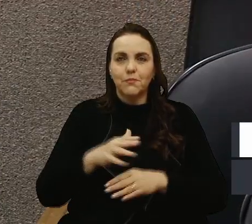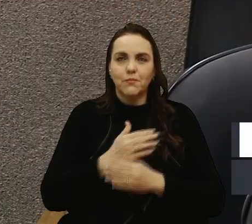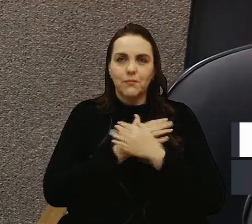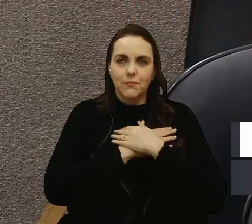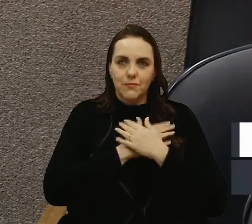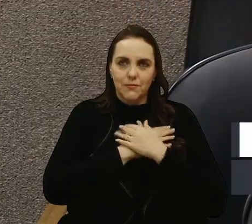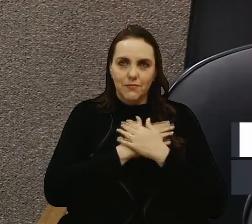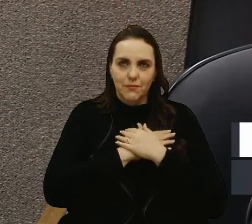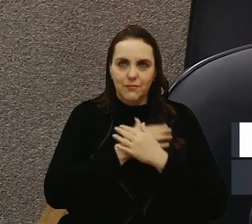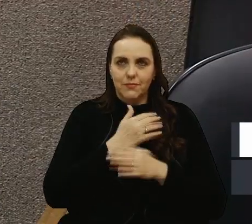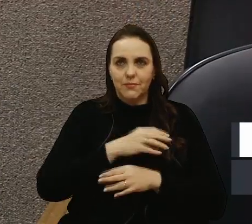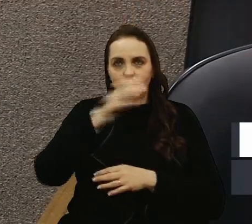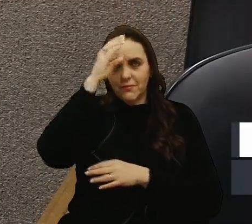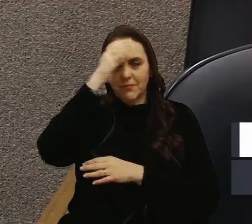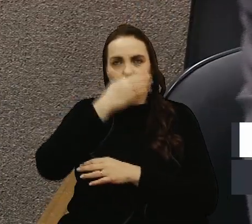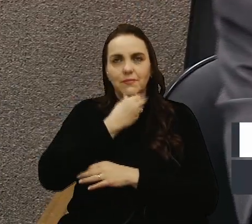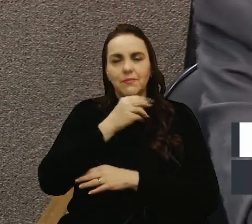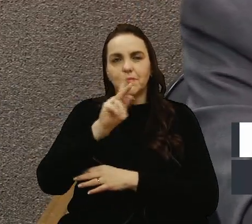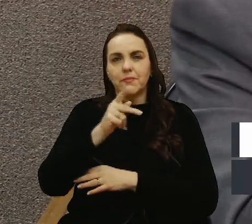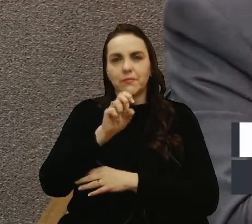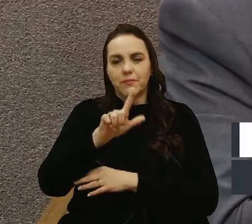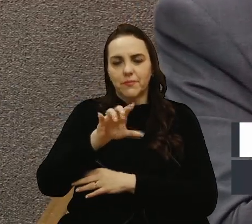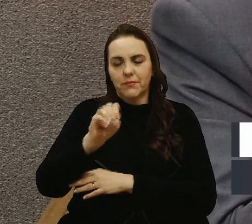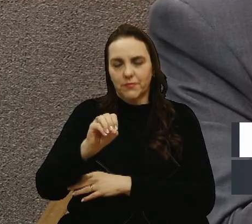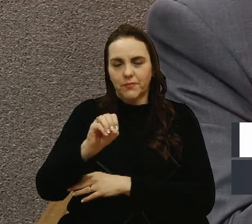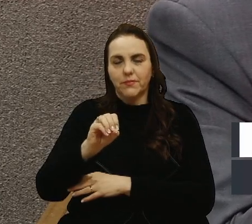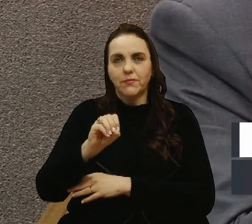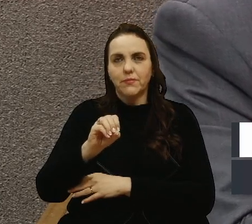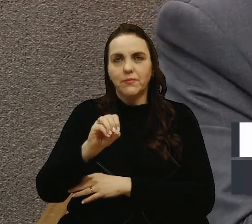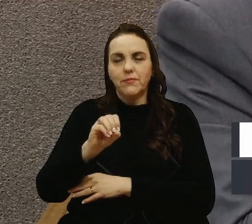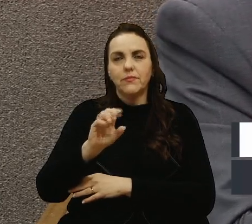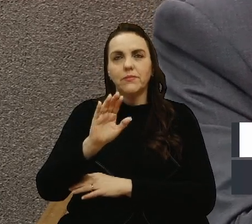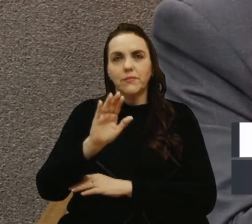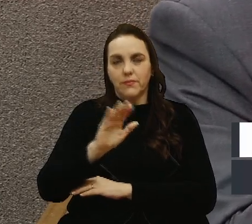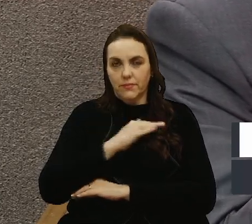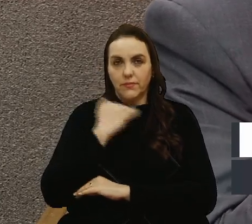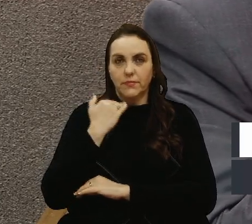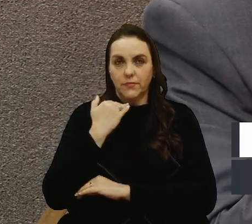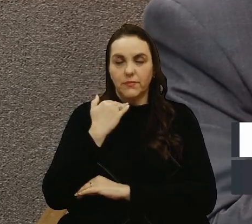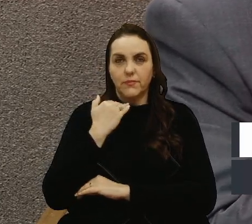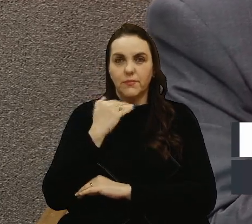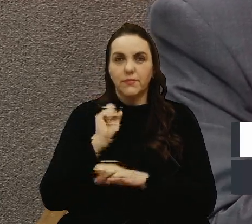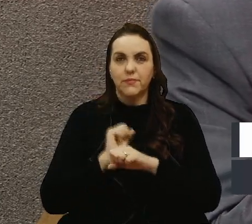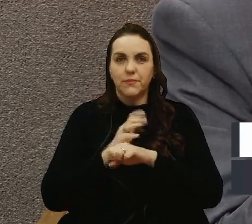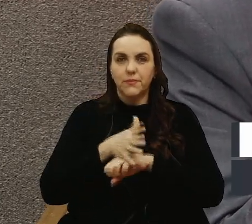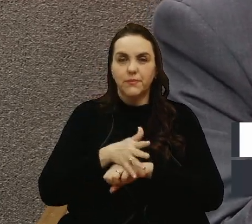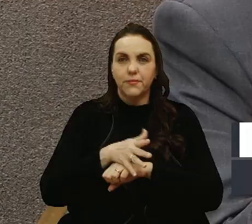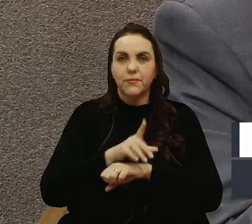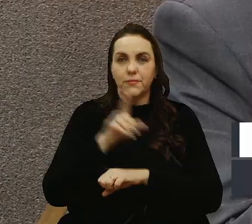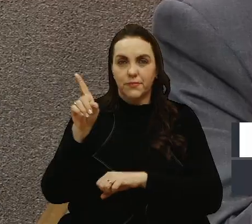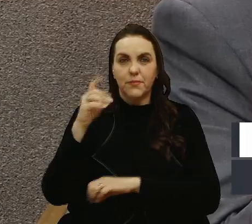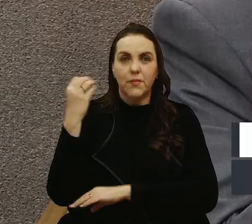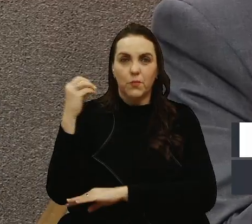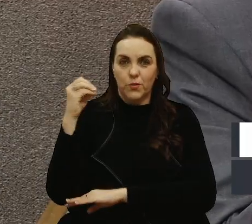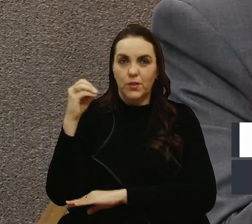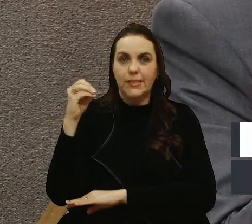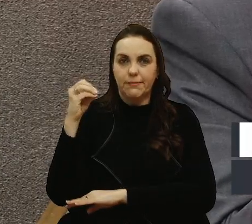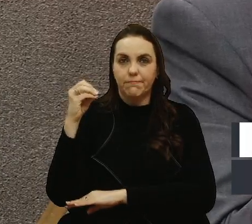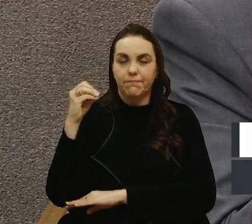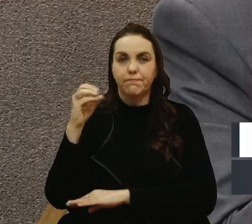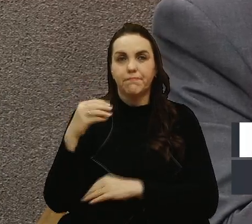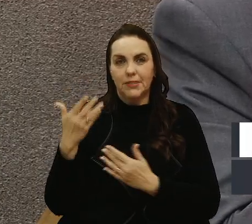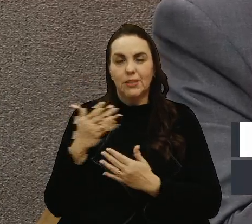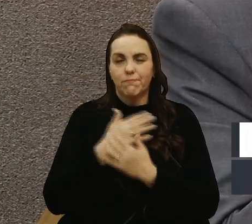a um tio, Hélio de Freitas Gonçalves, que faleceu nesta madrugada lá em Porto Alegre. Então, com